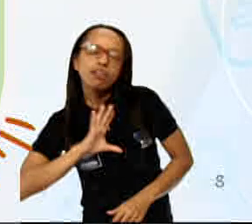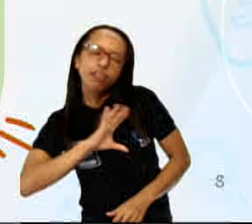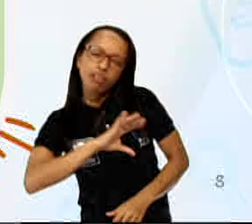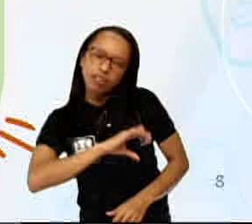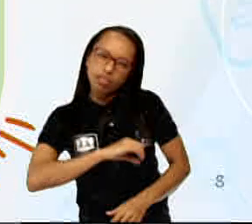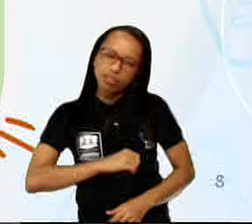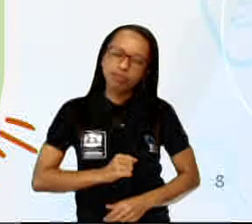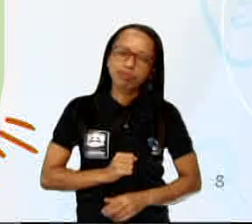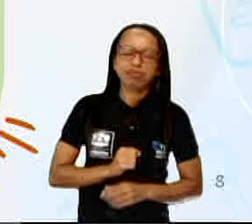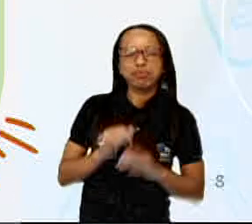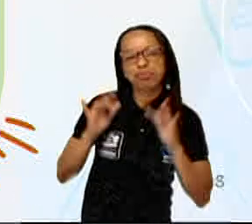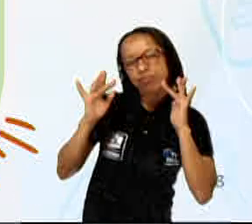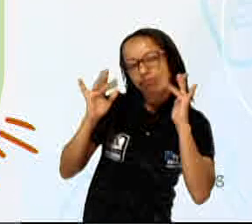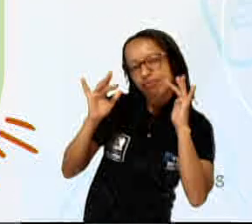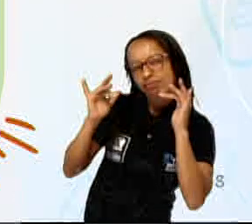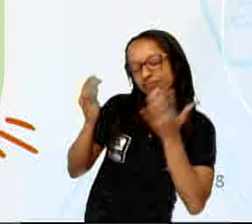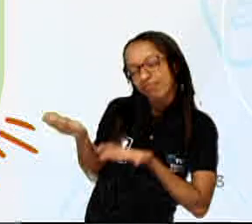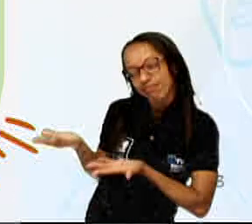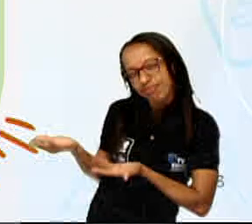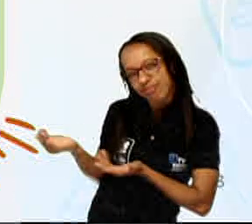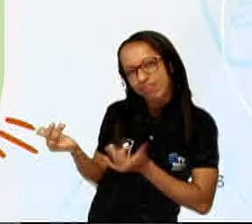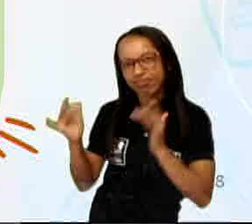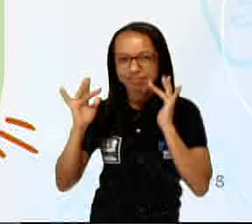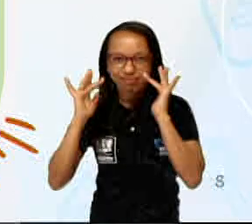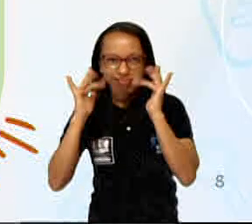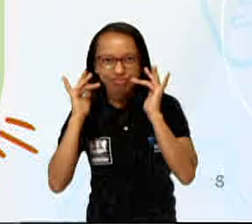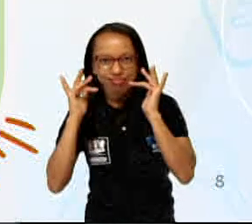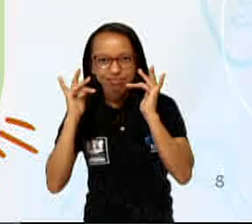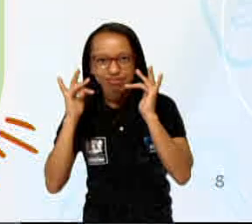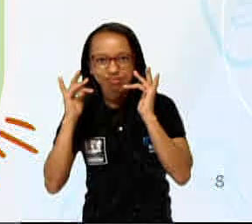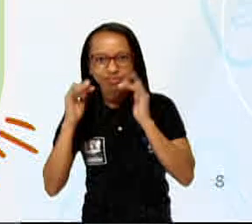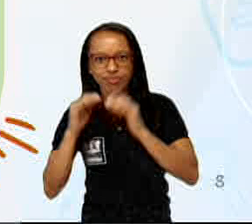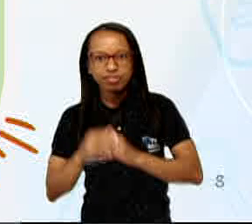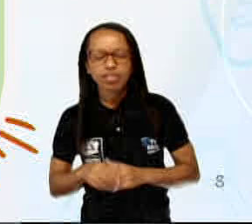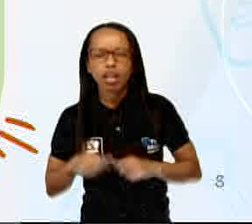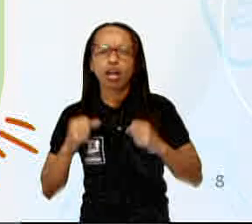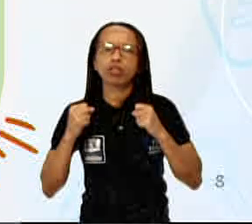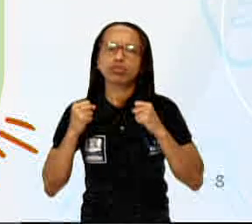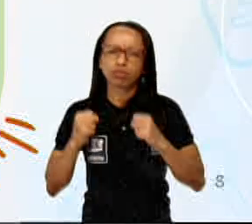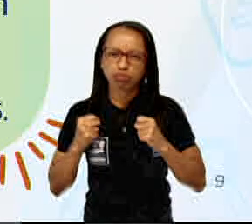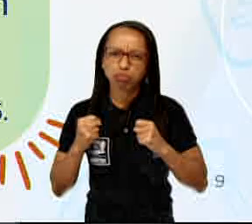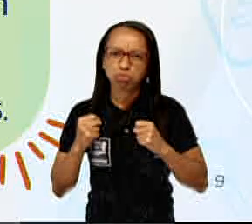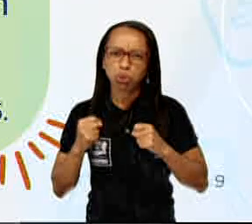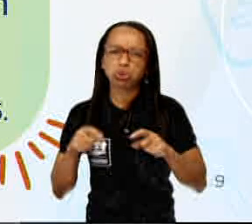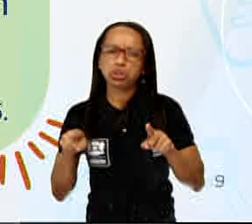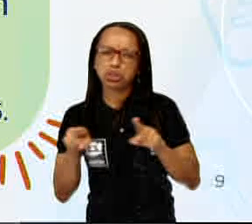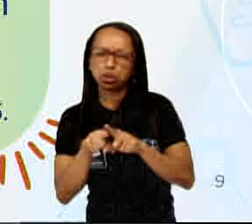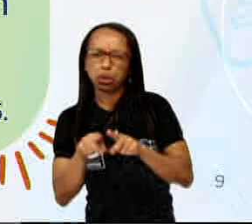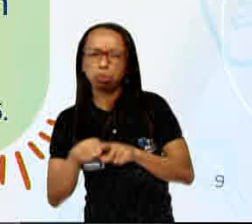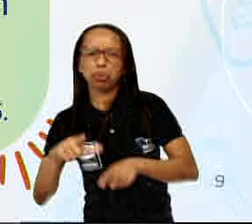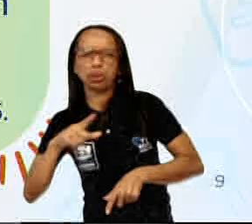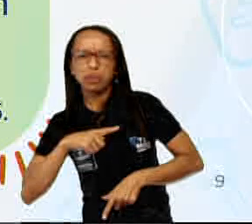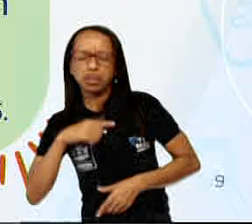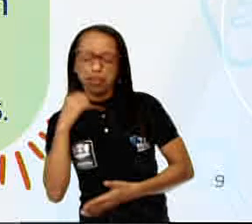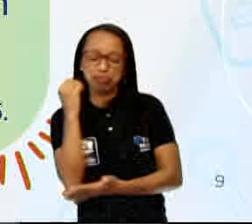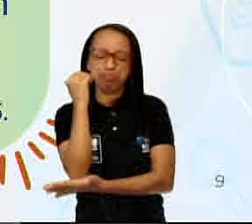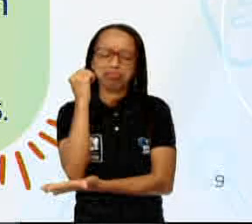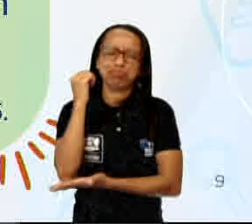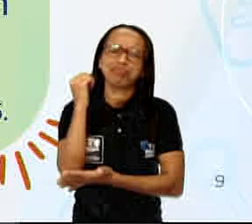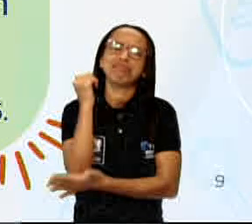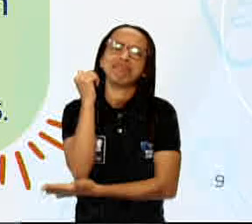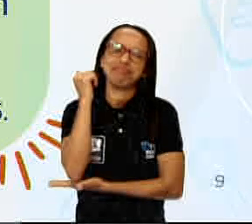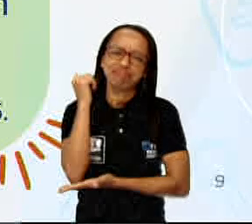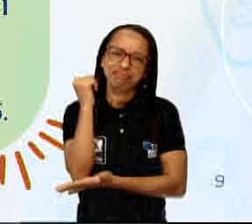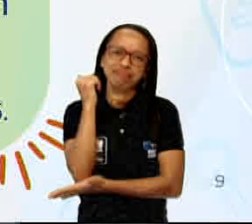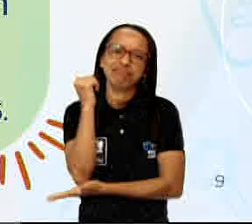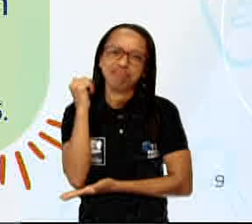os namorados, os jovens namorados, pode ser carregado de ciúmes. Vimos também que o